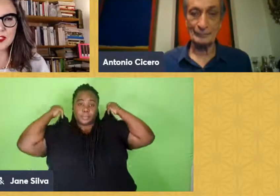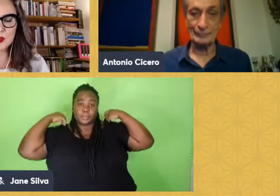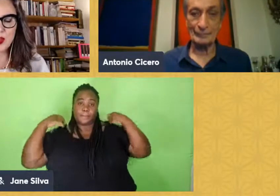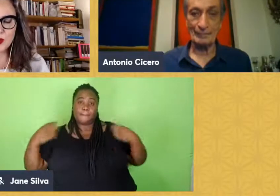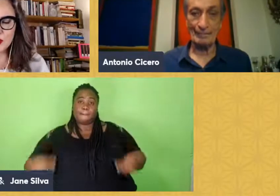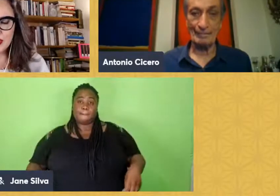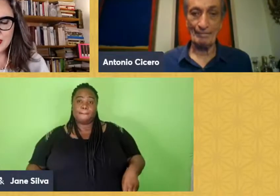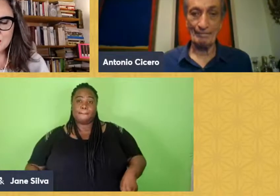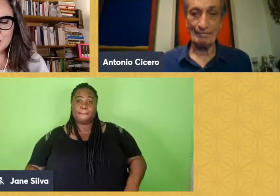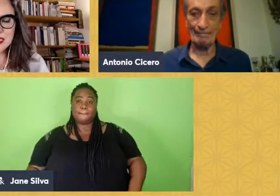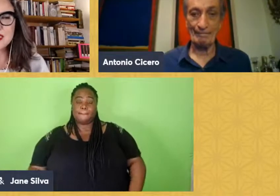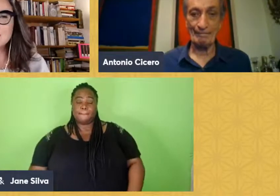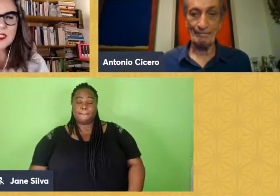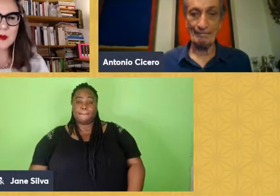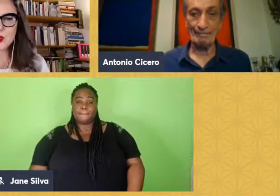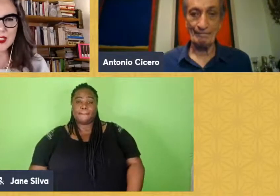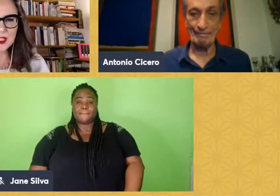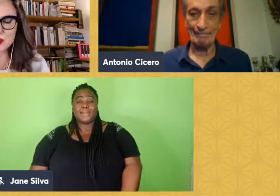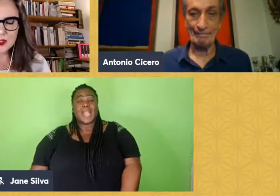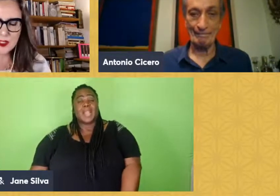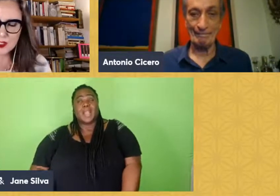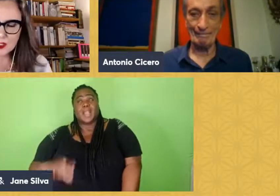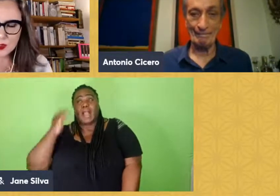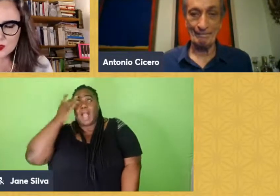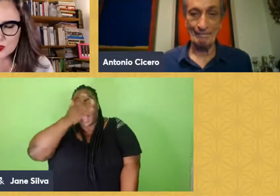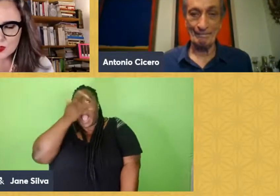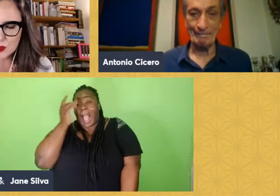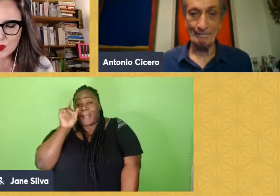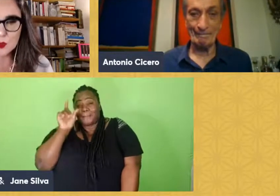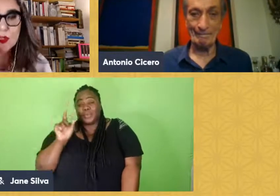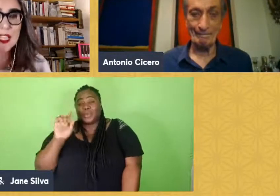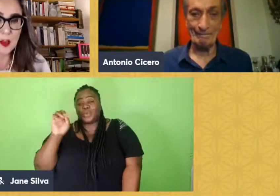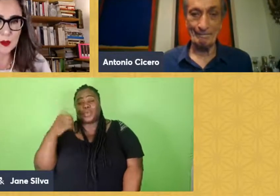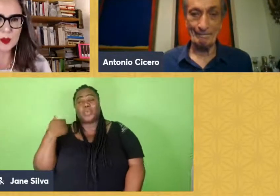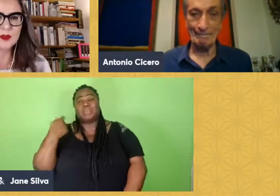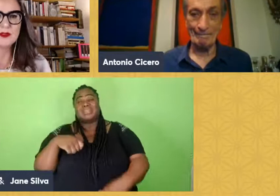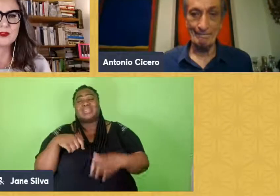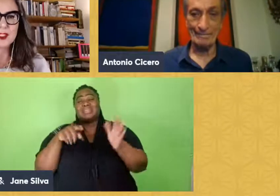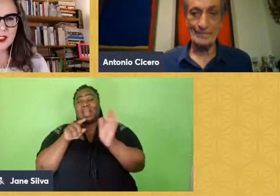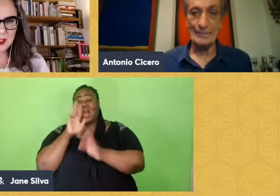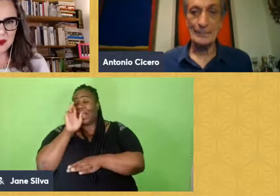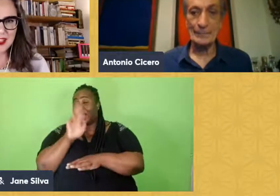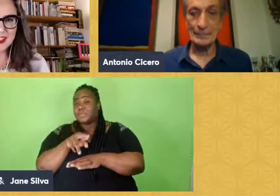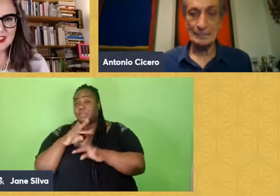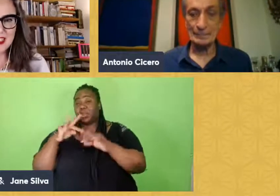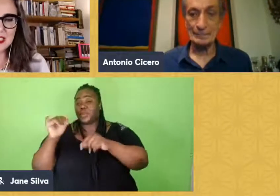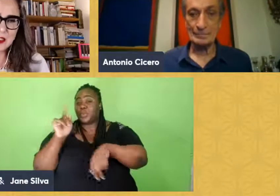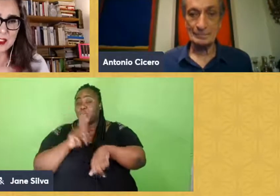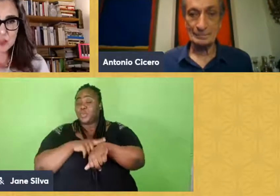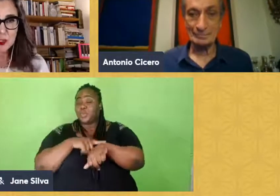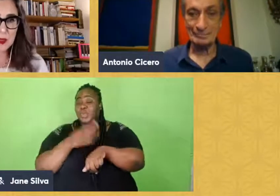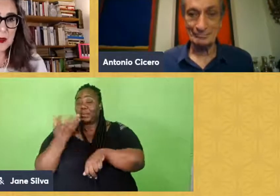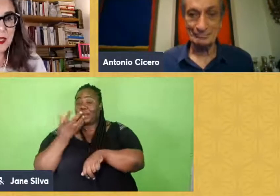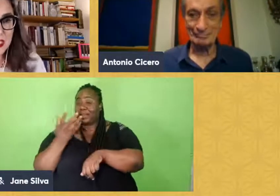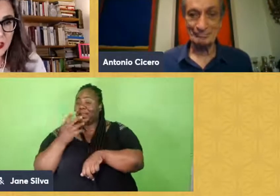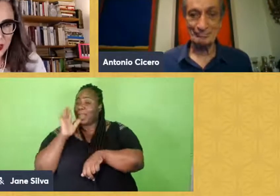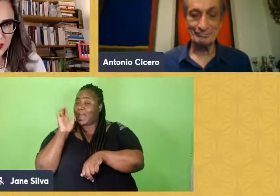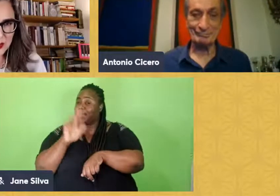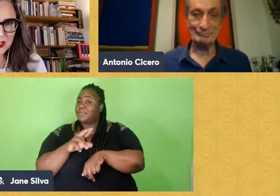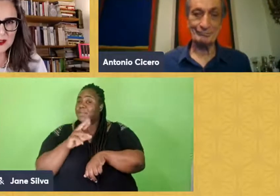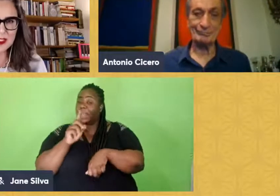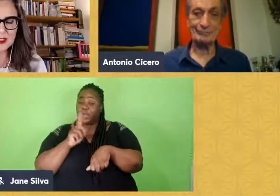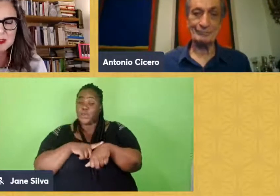que o intelectual não precisa responder a todas as questões do seu tempo no tempo que se espera dele, que às vezes é o tempo da